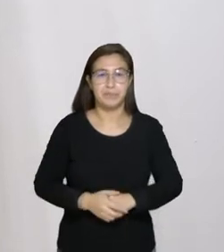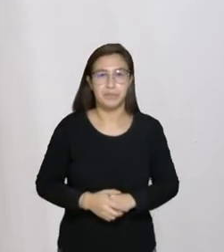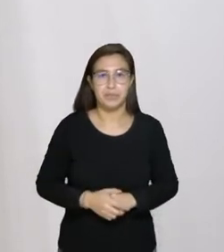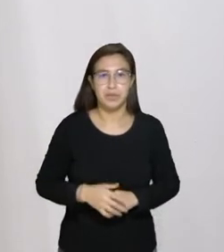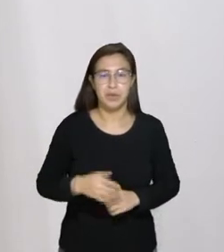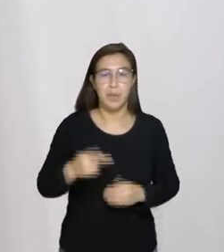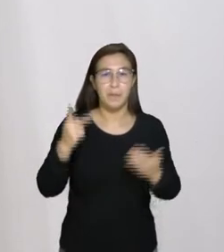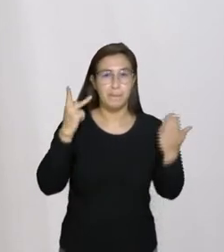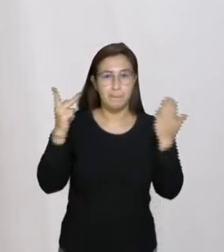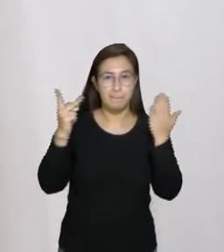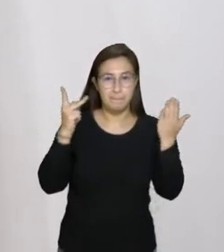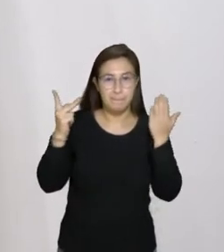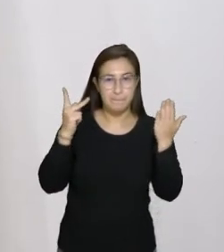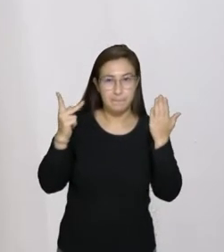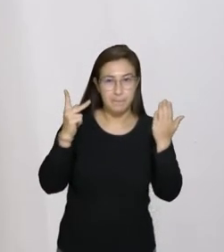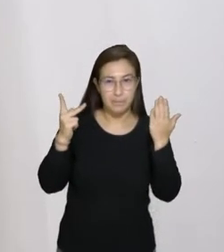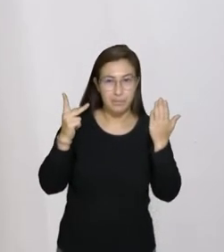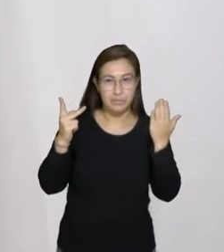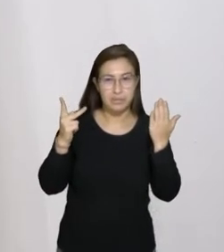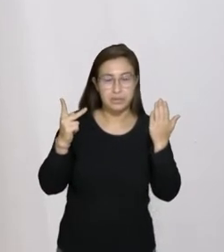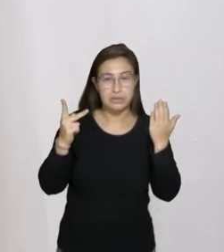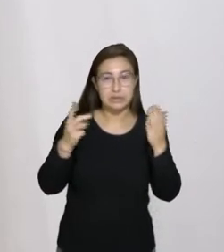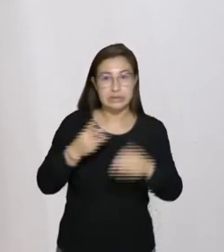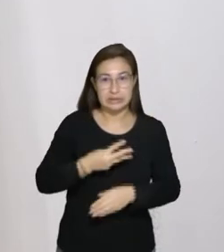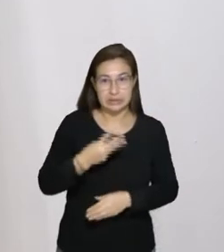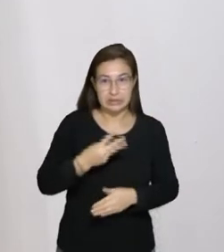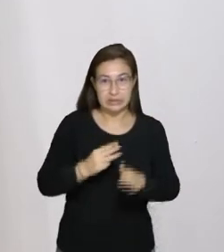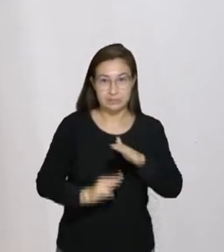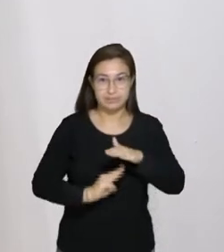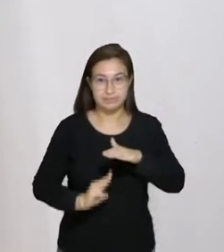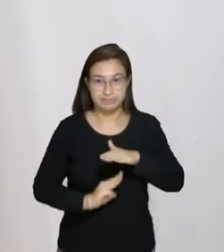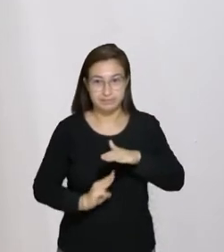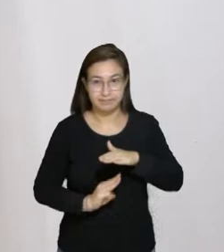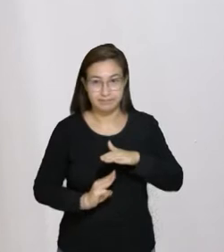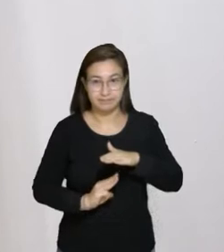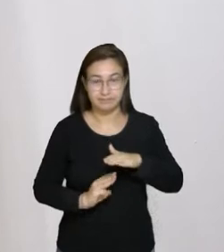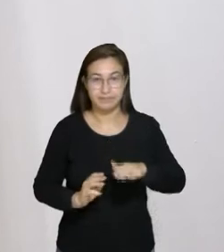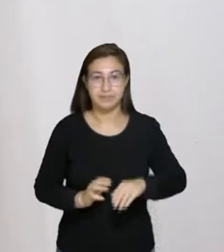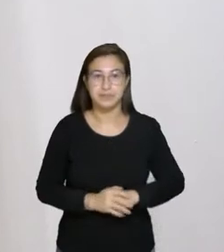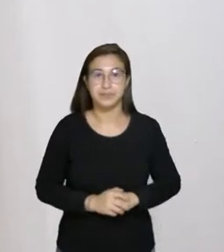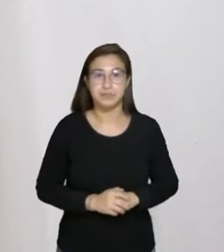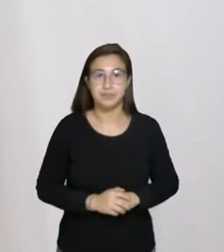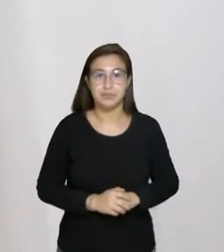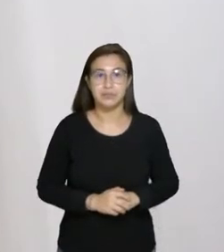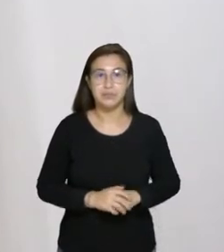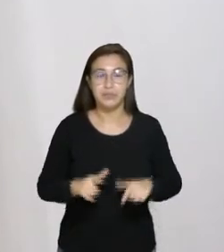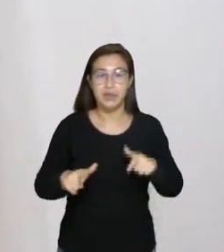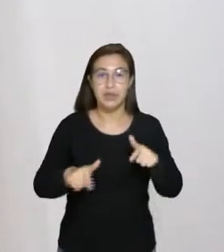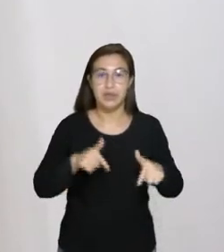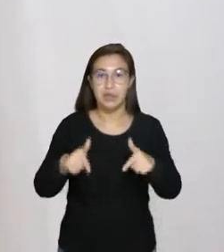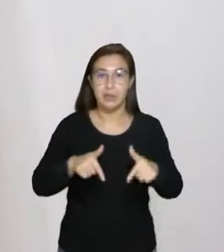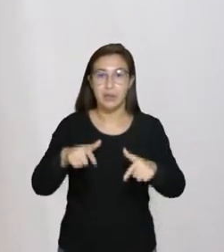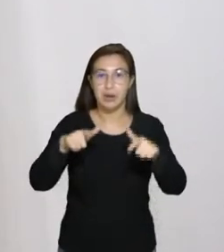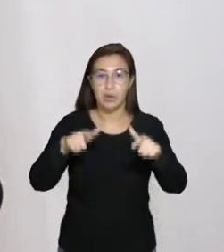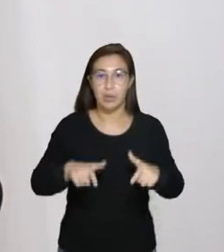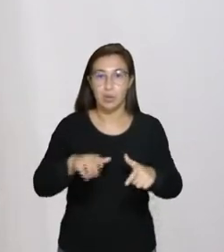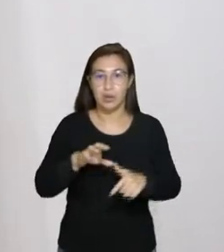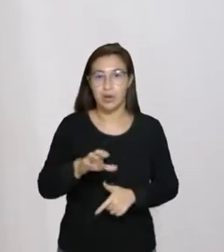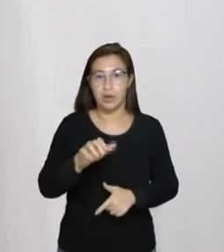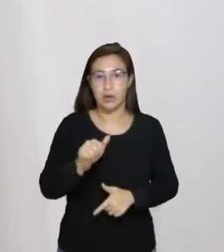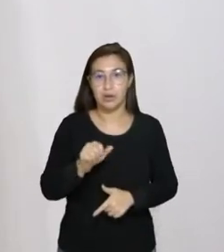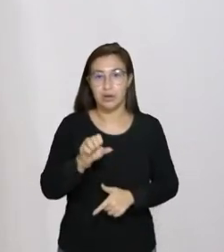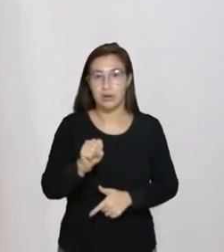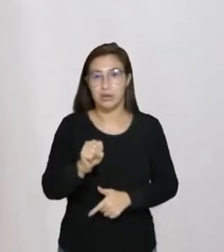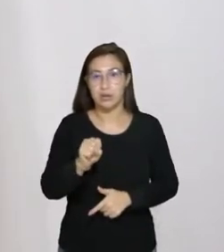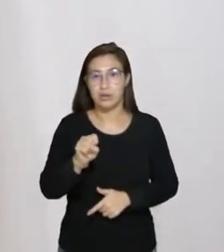um psiquiatra, contratação terceirizada. Aí, para trabalhar no CASE. E o psiquiatra chegou